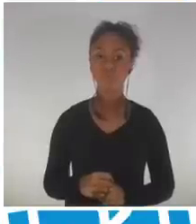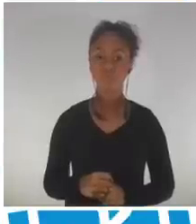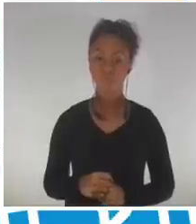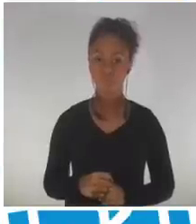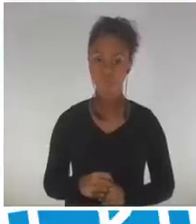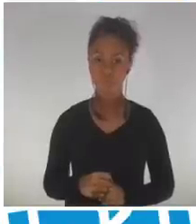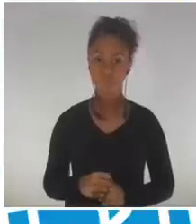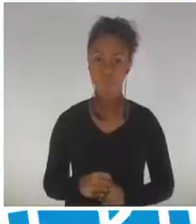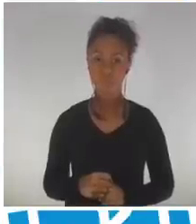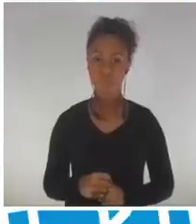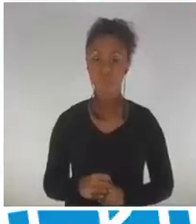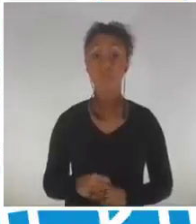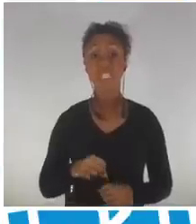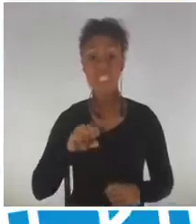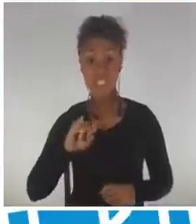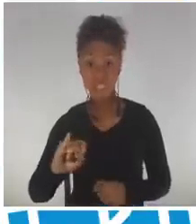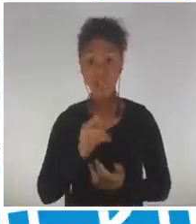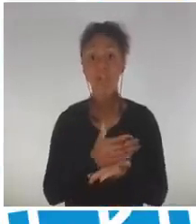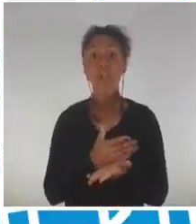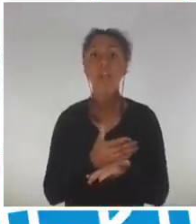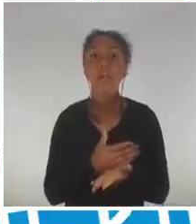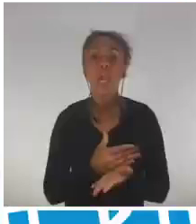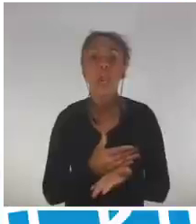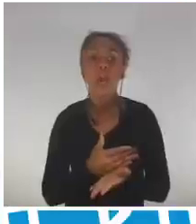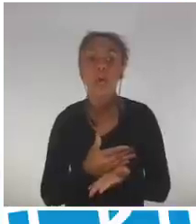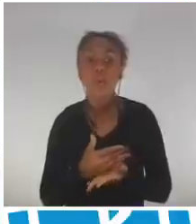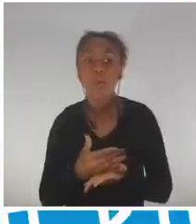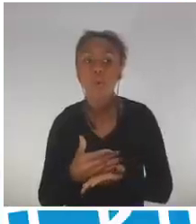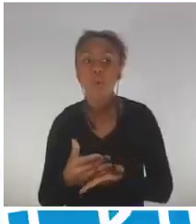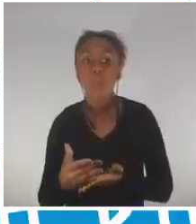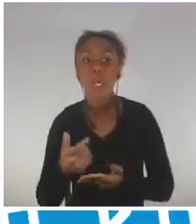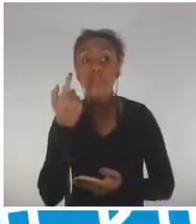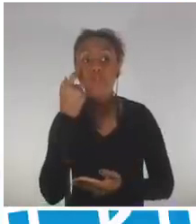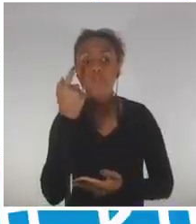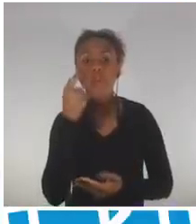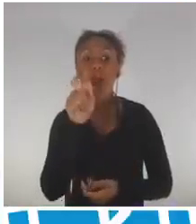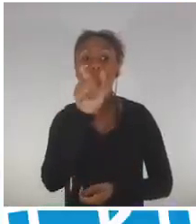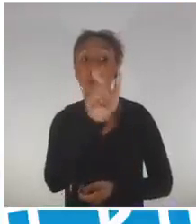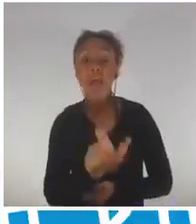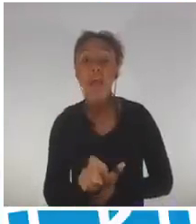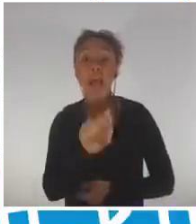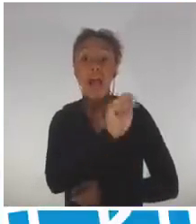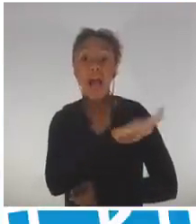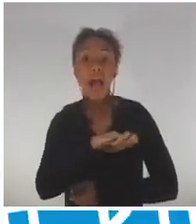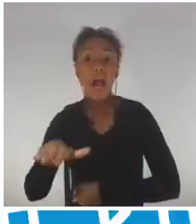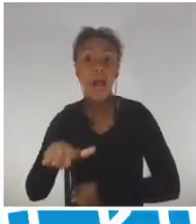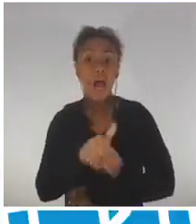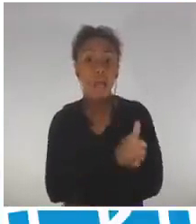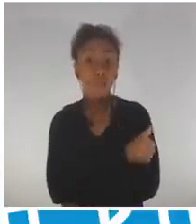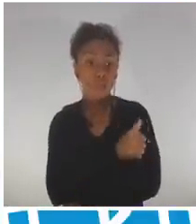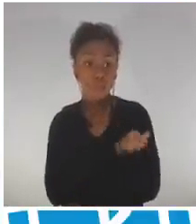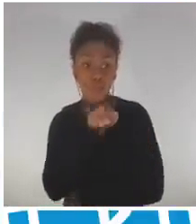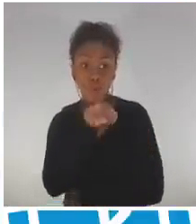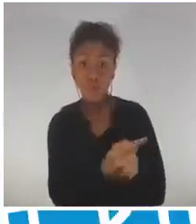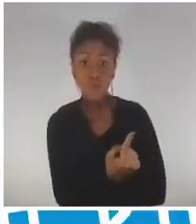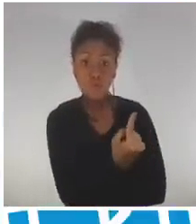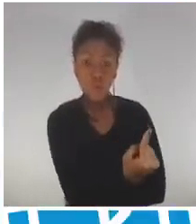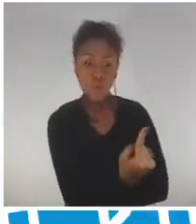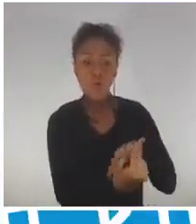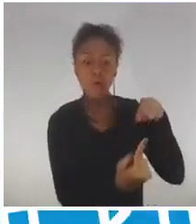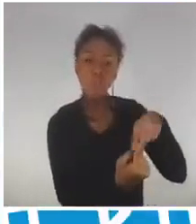também querer avaliar o aprendizado do aluno, então, veja, hoje uma